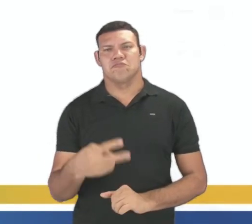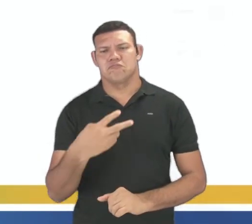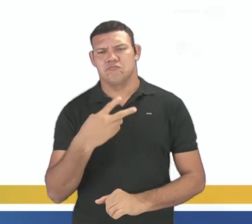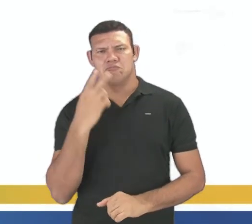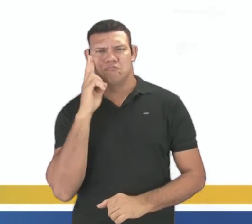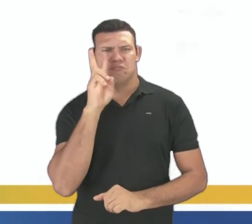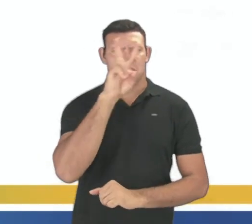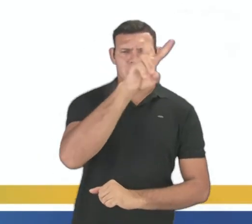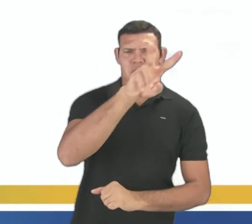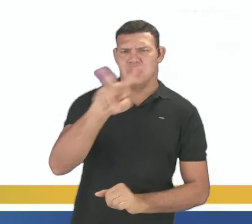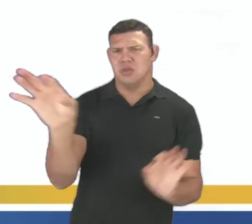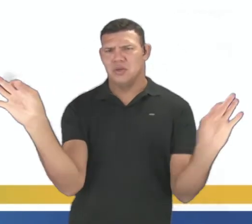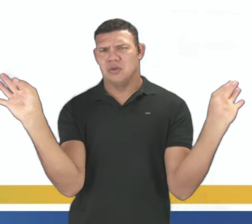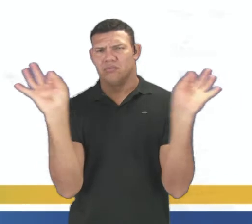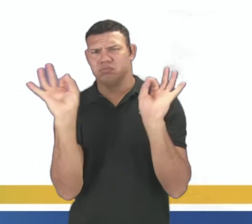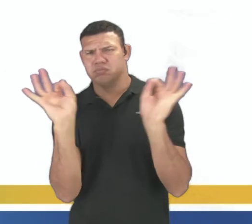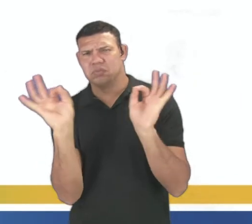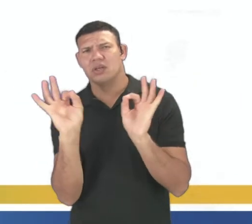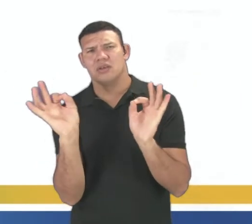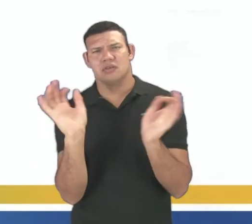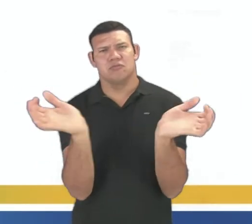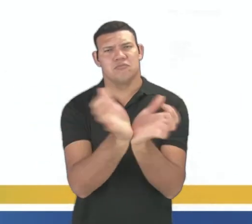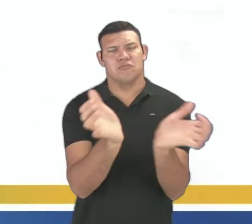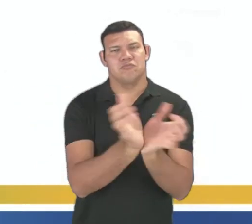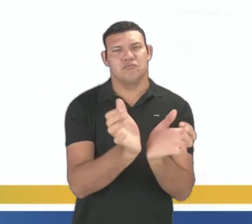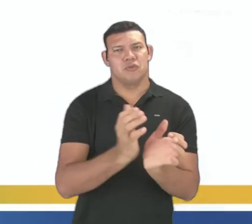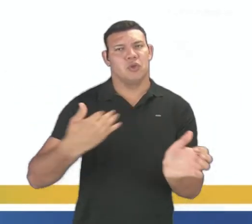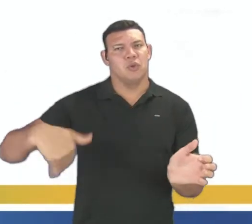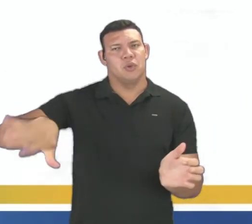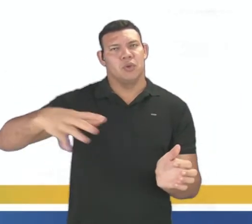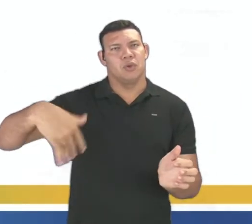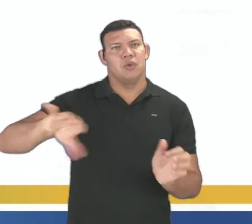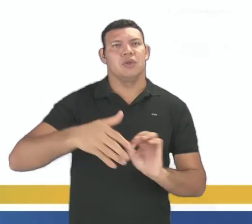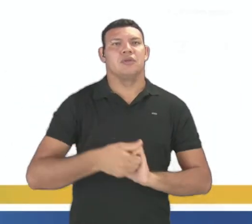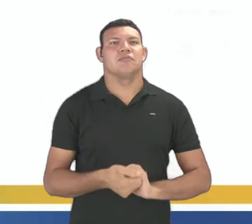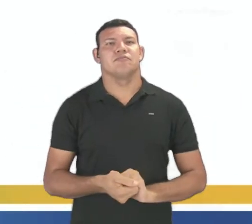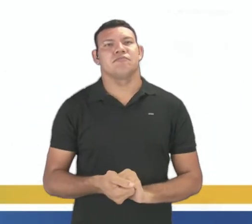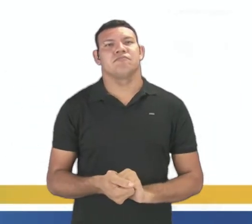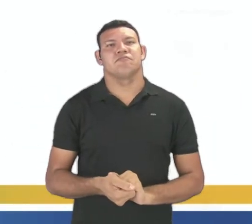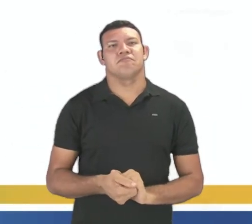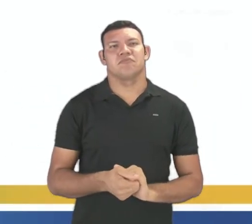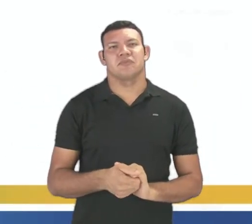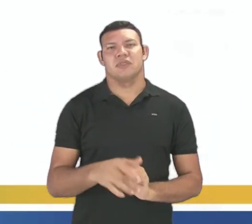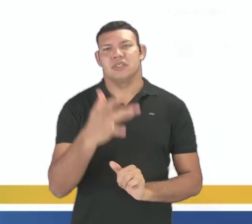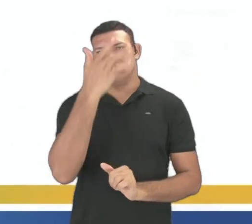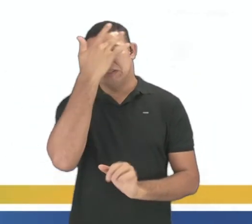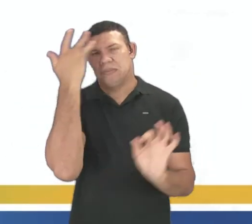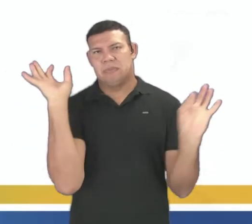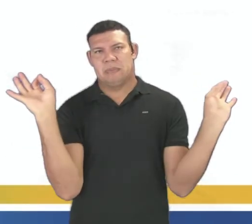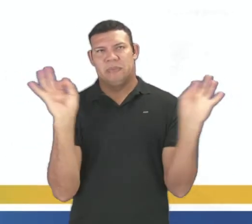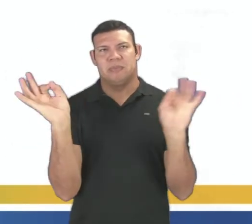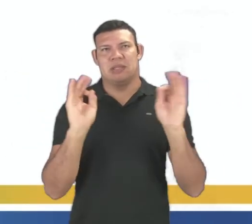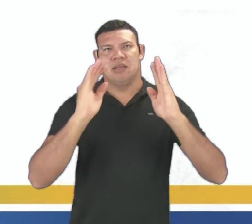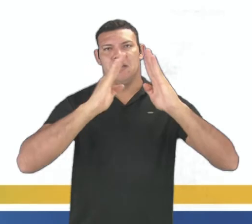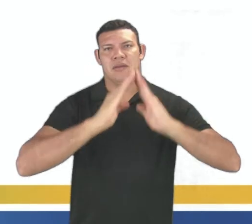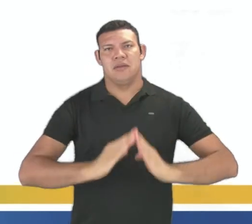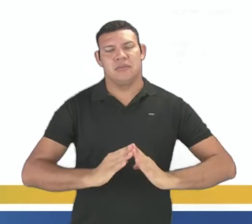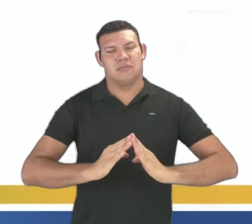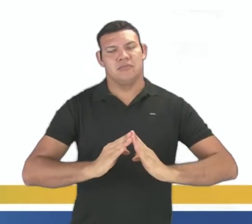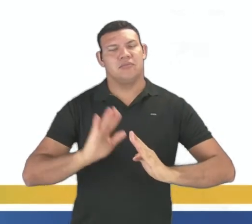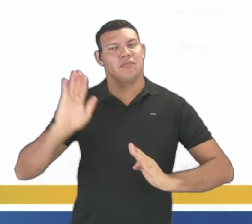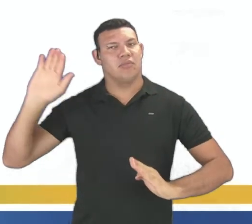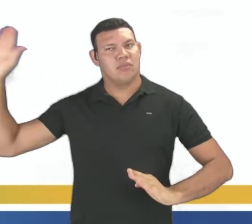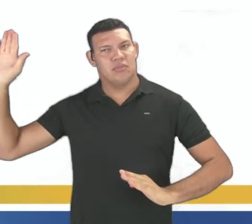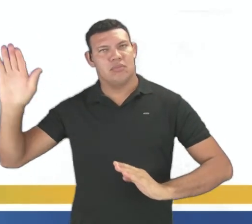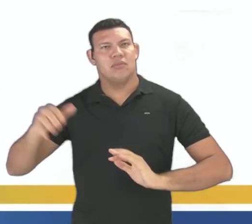grupo. Nobody's living there. Não tem ninguém morando lá. Ok? Nobody's living there.